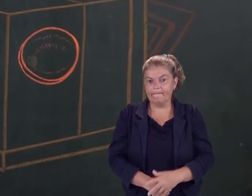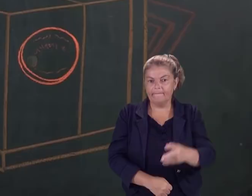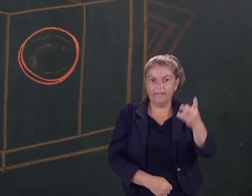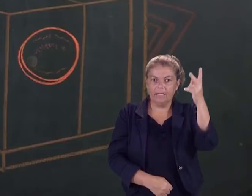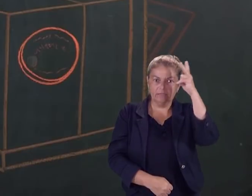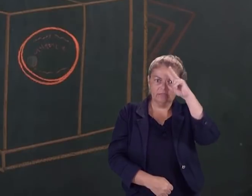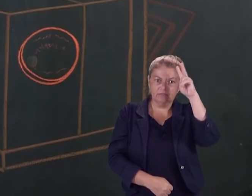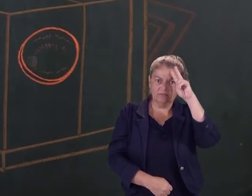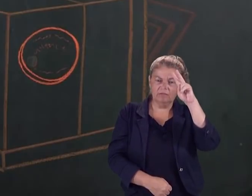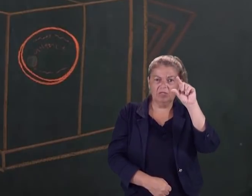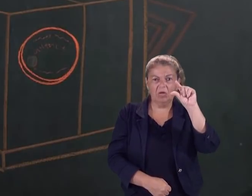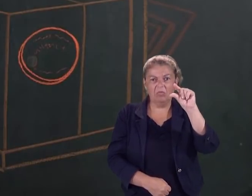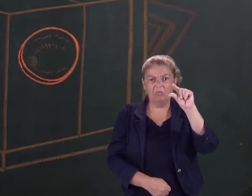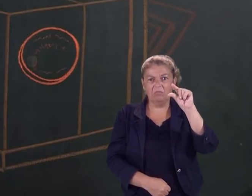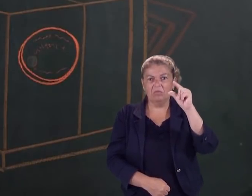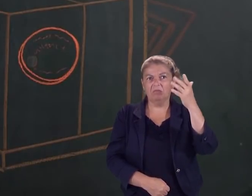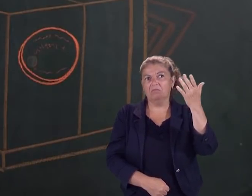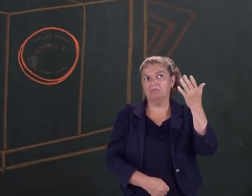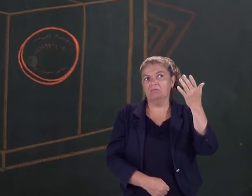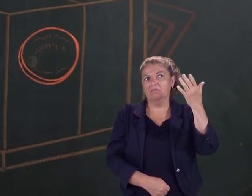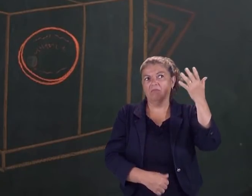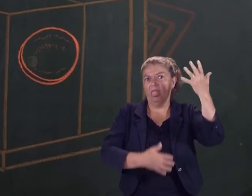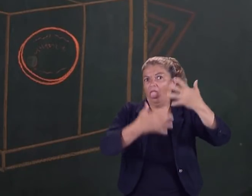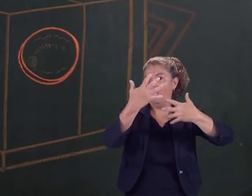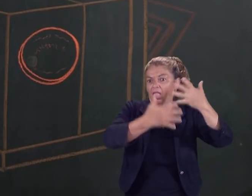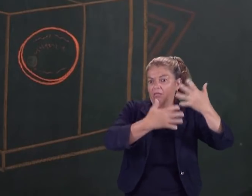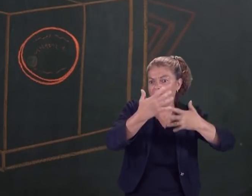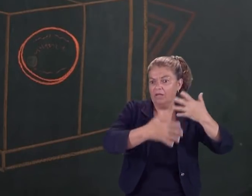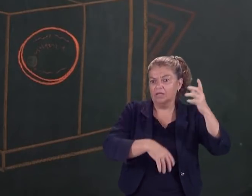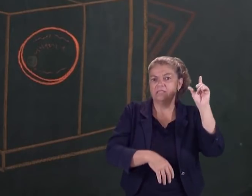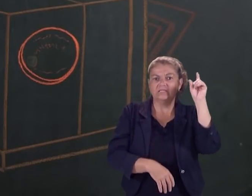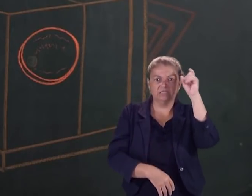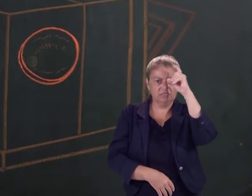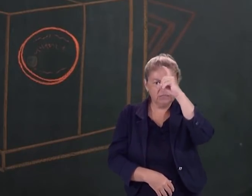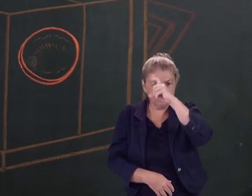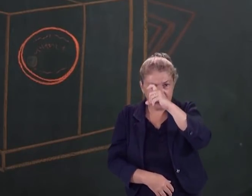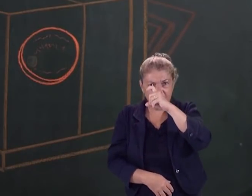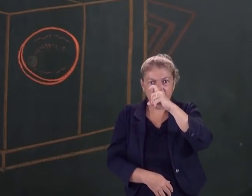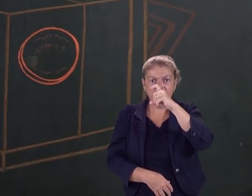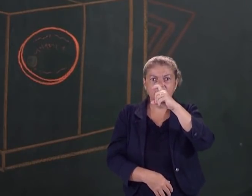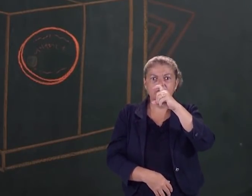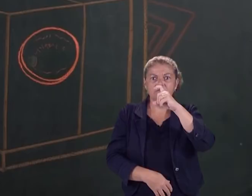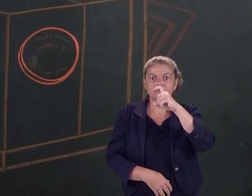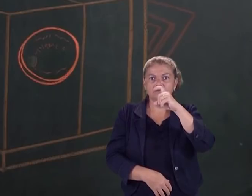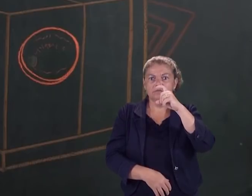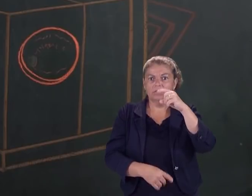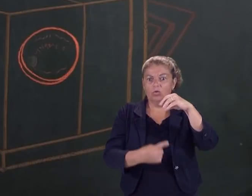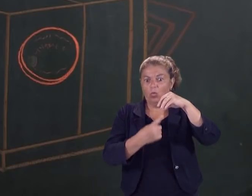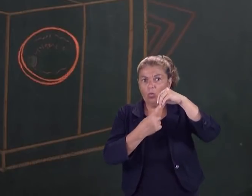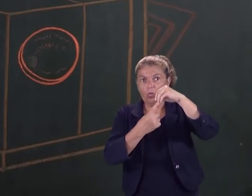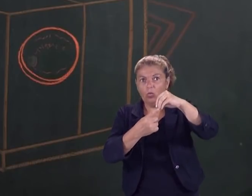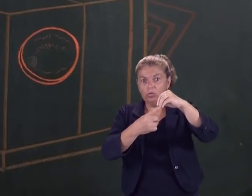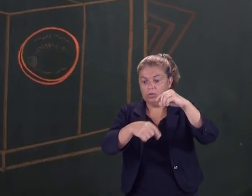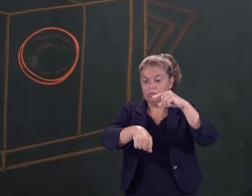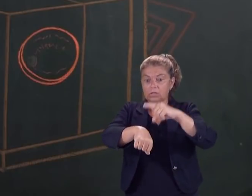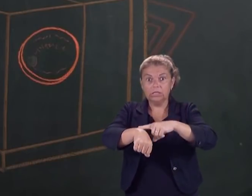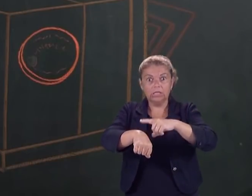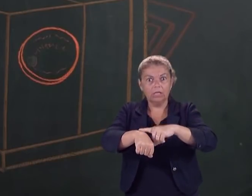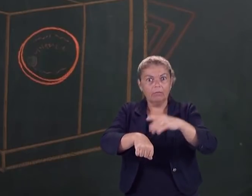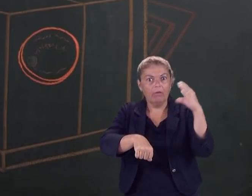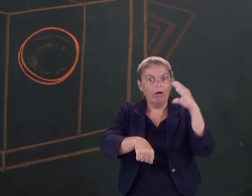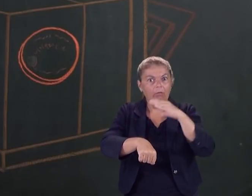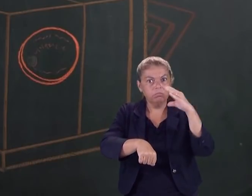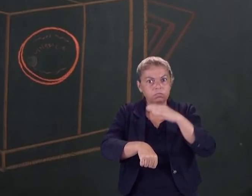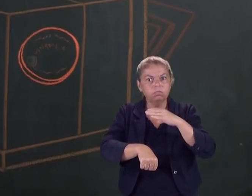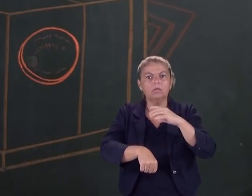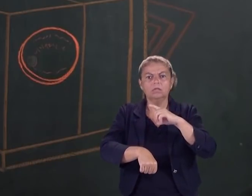Essa história é um pouco complexa porque várias pessoas desenvolveram essas técnicas de fotografia ao mesmo tempo, mas em algumas